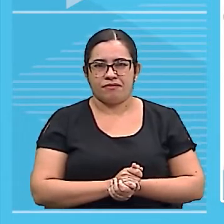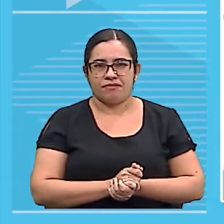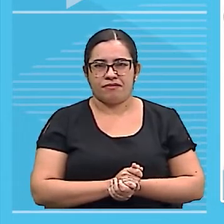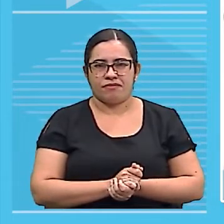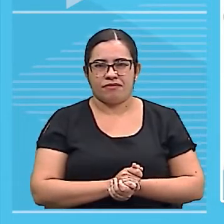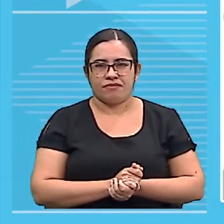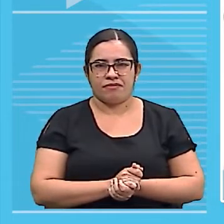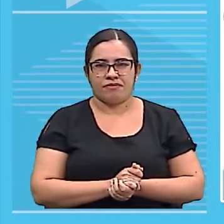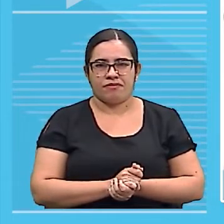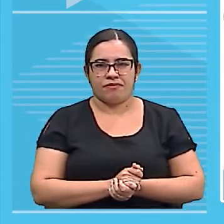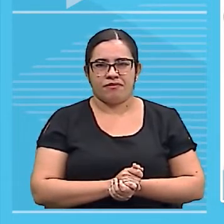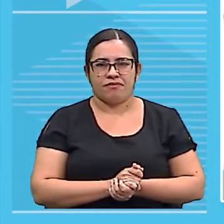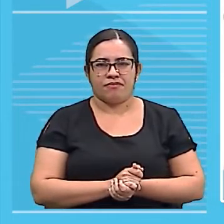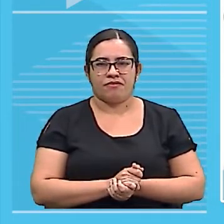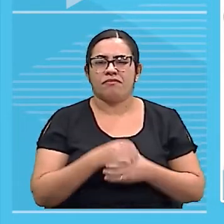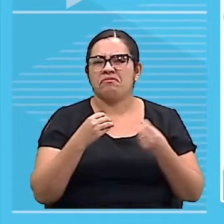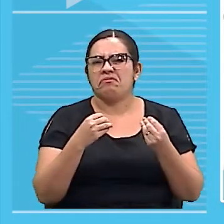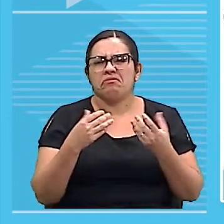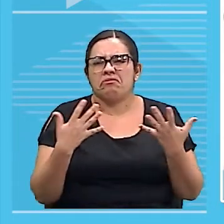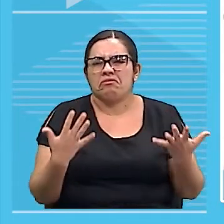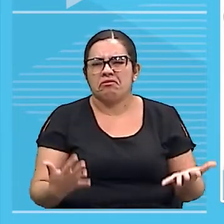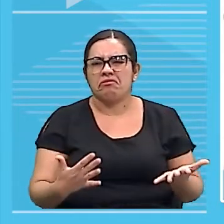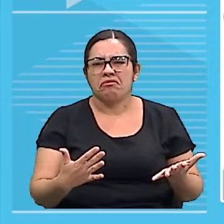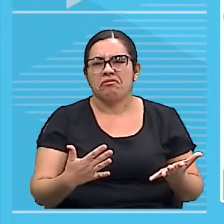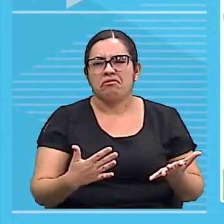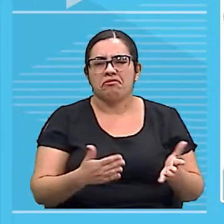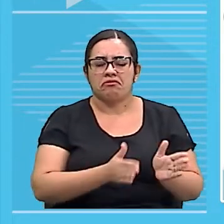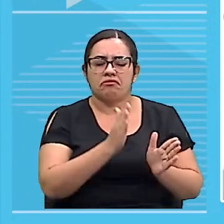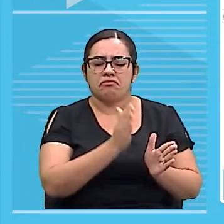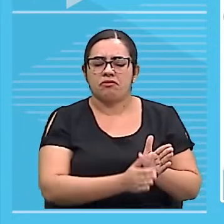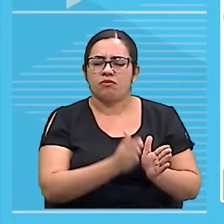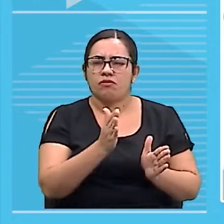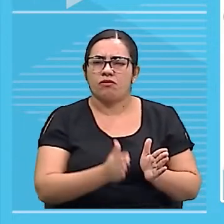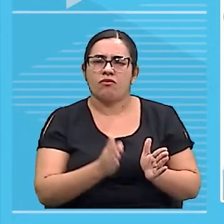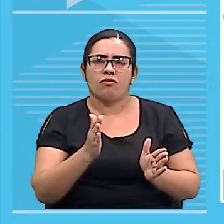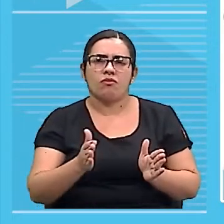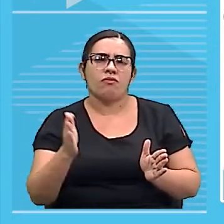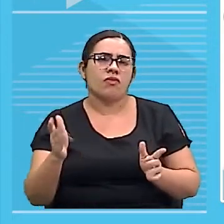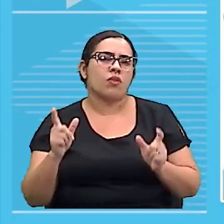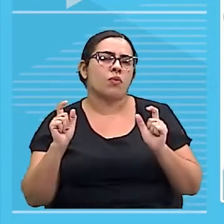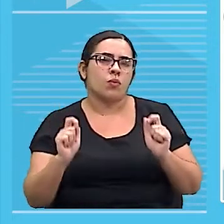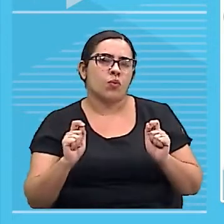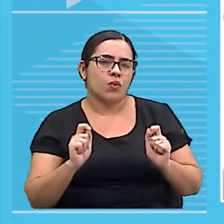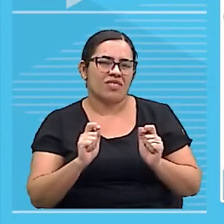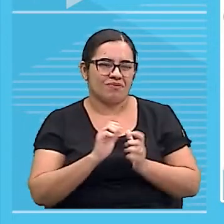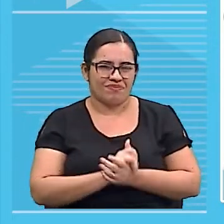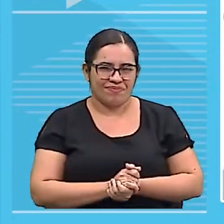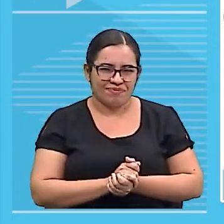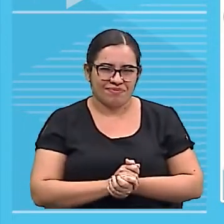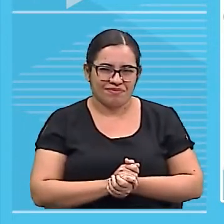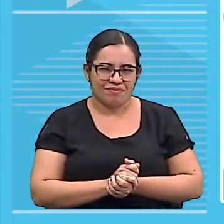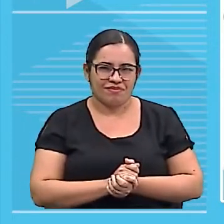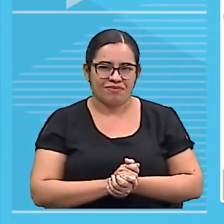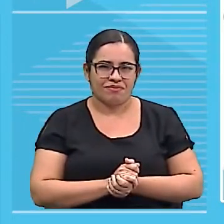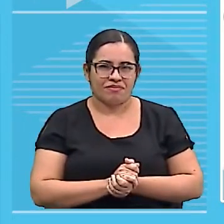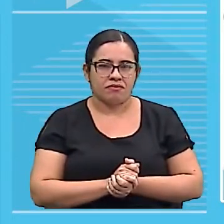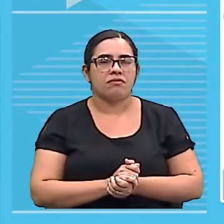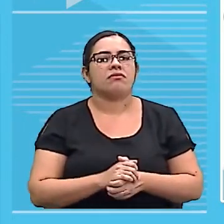a sequência de Que professor sequência de que de